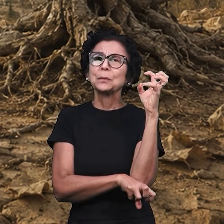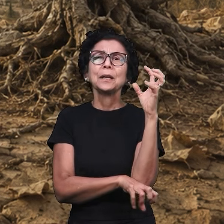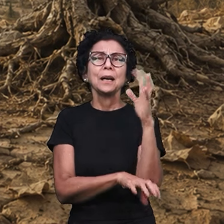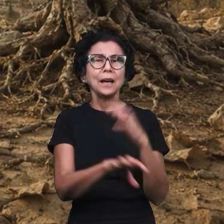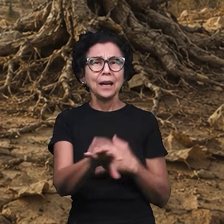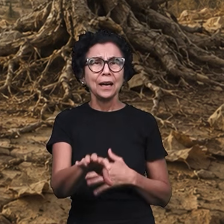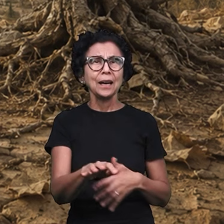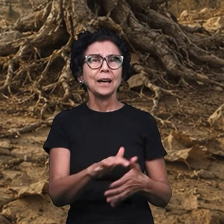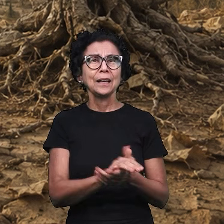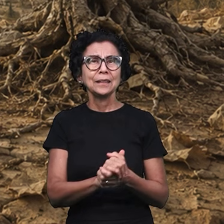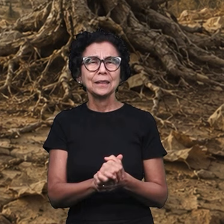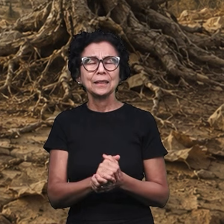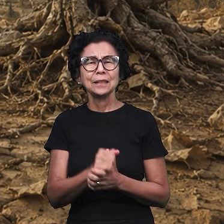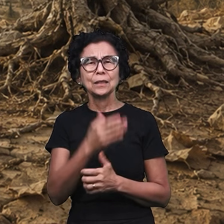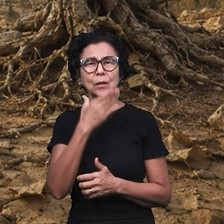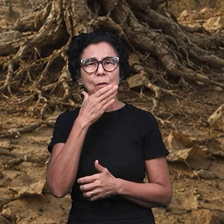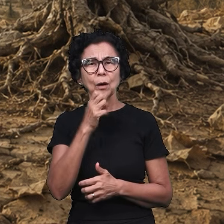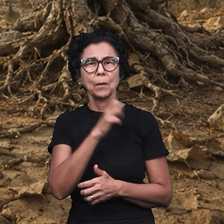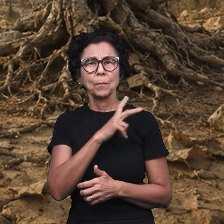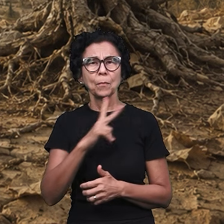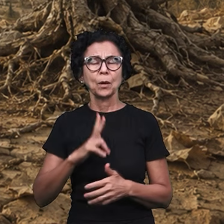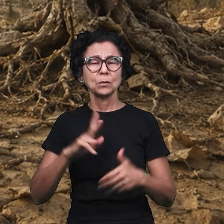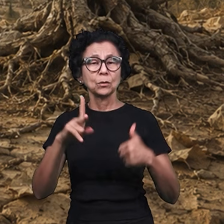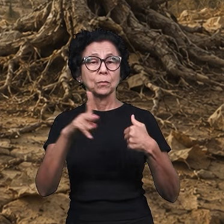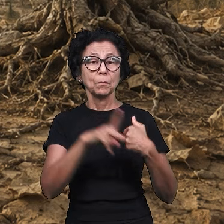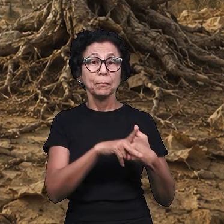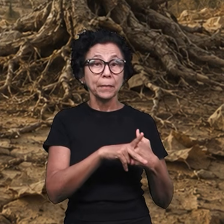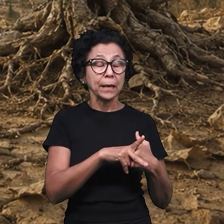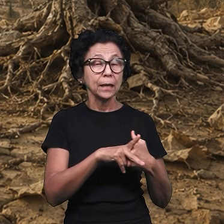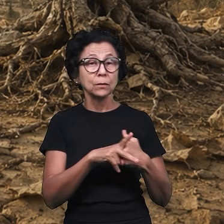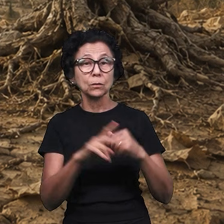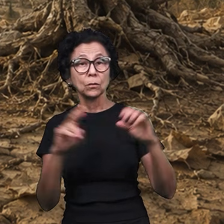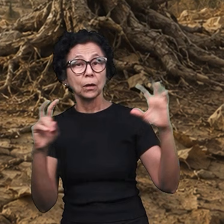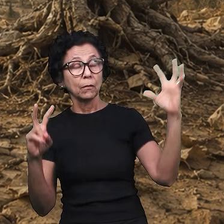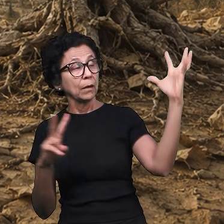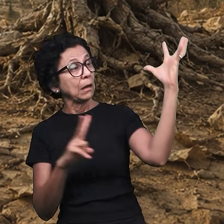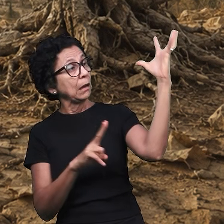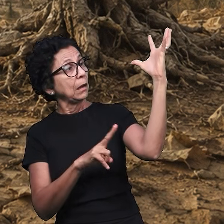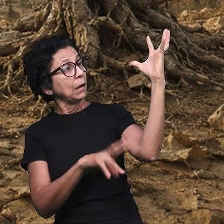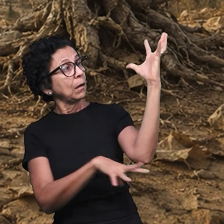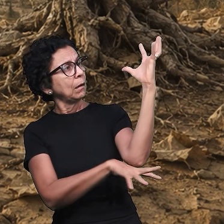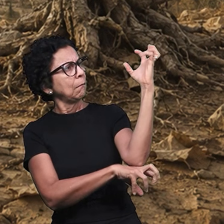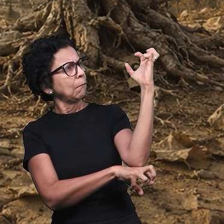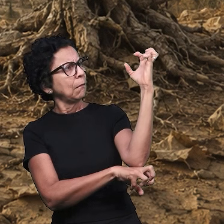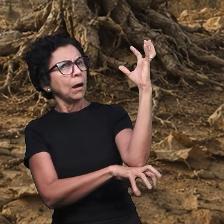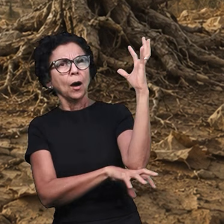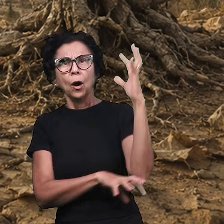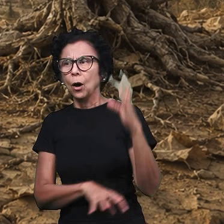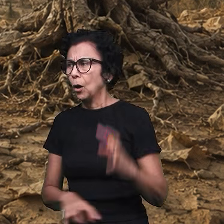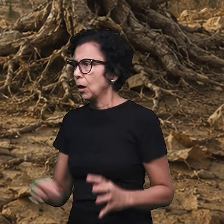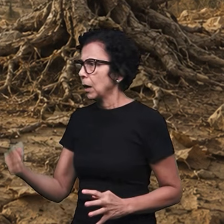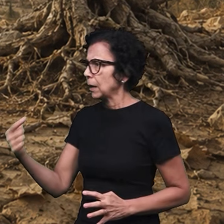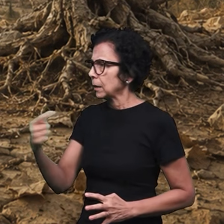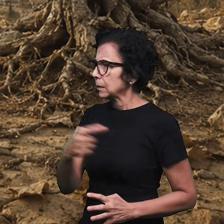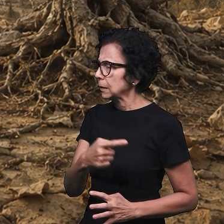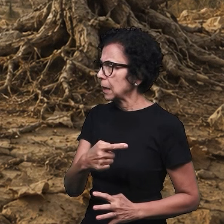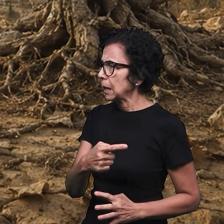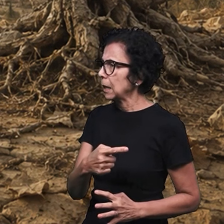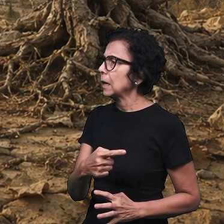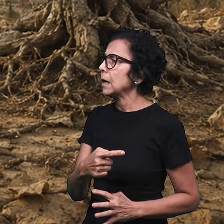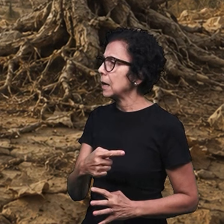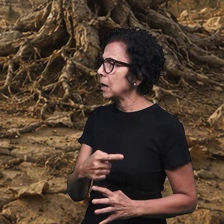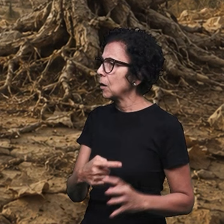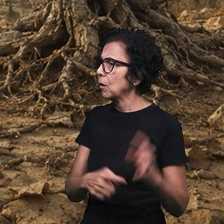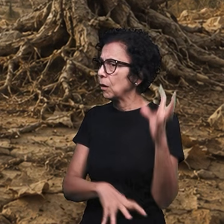lembra disso. Quando Pedro ele volta e vê a figueira, ele fala para os outros: olha, a figueira secou desde